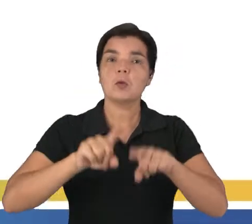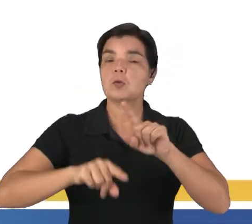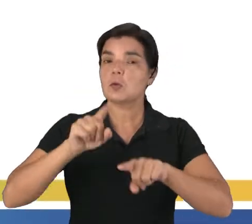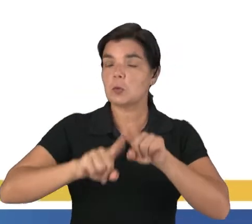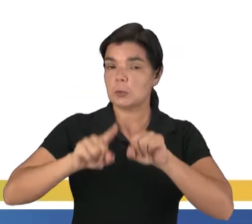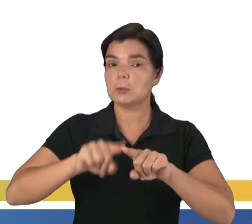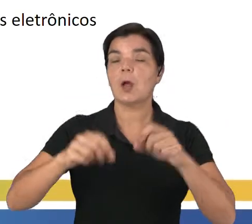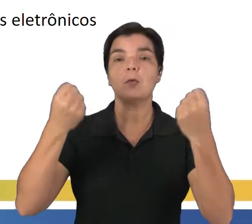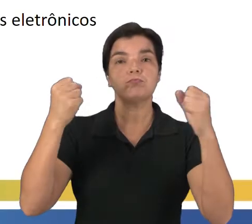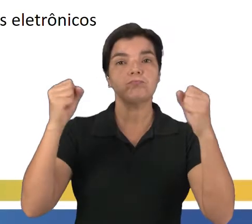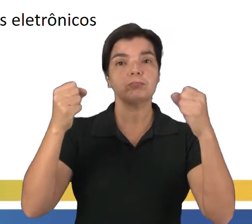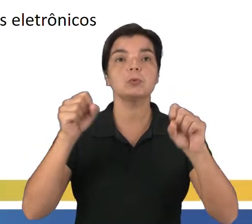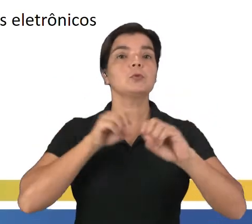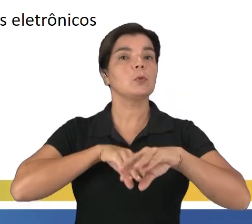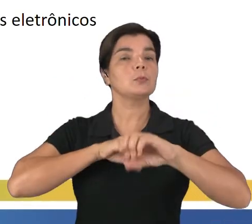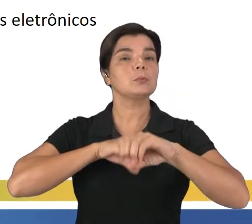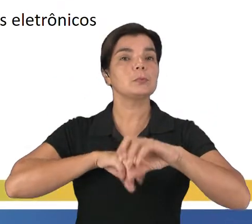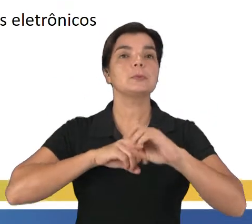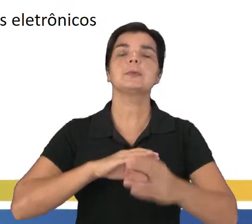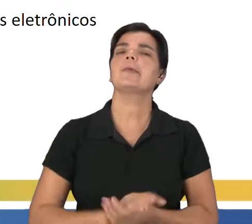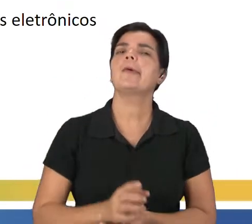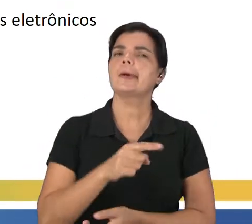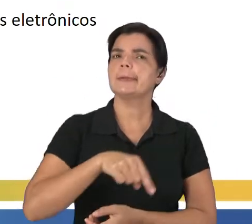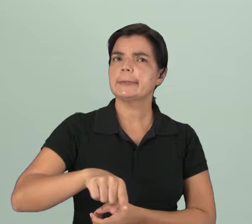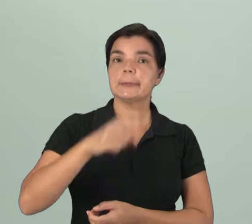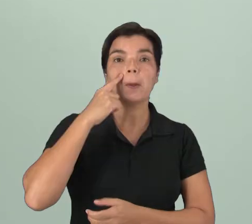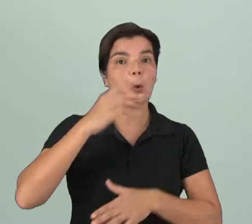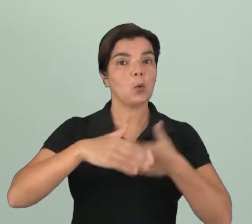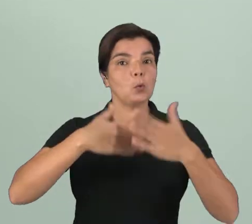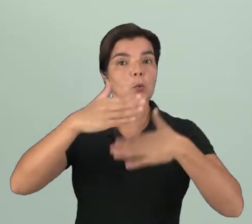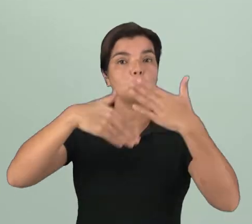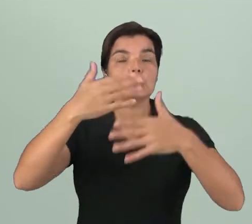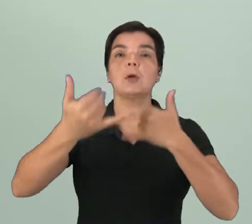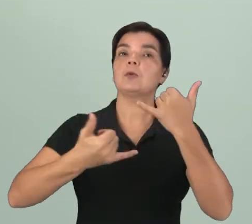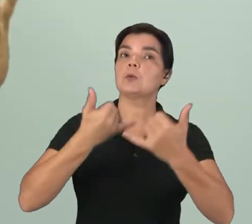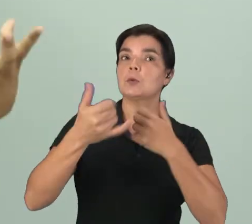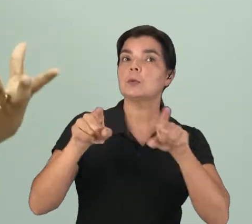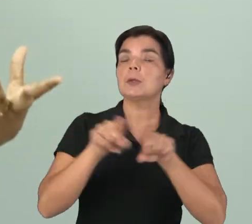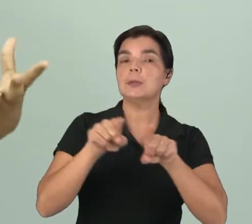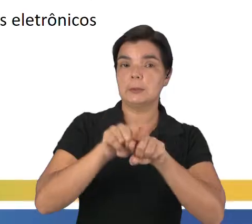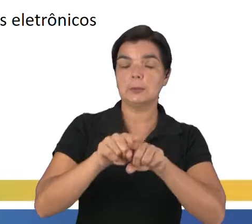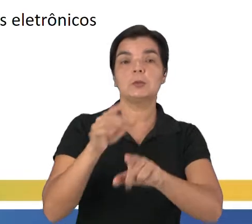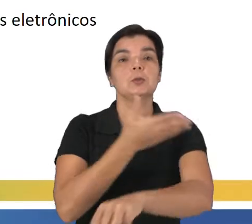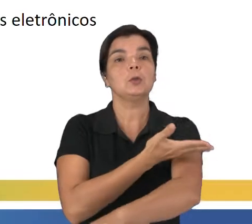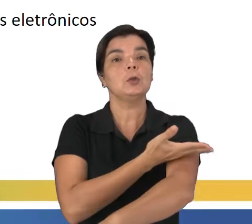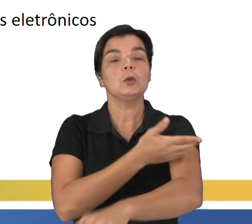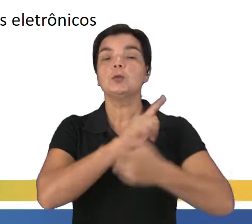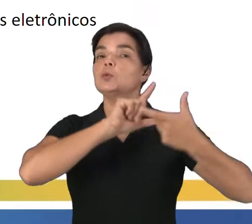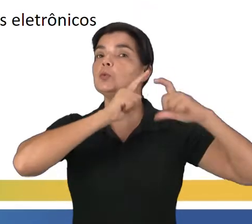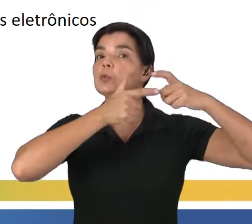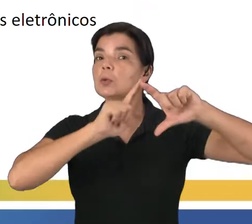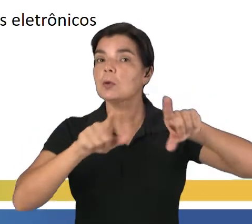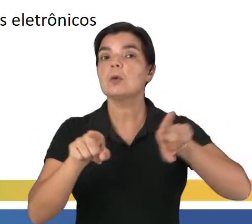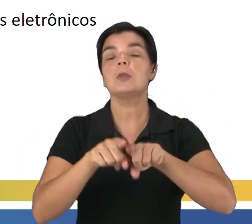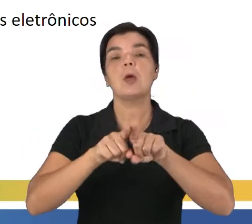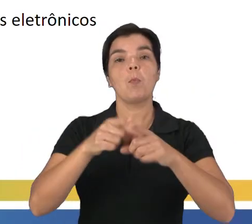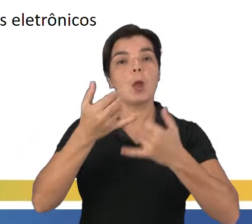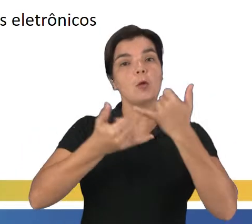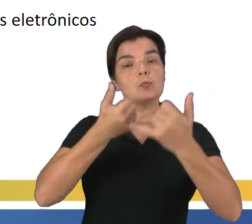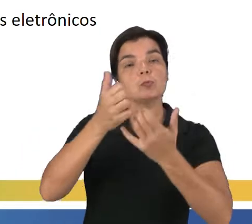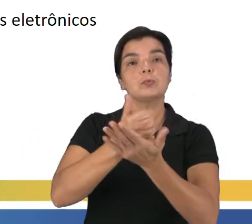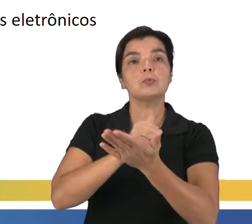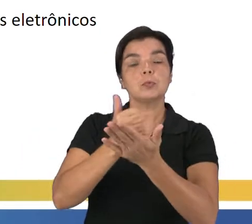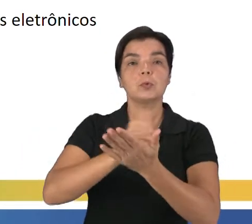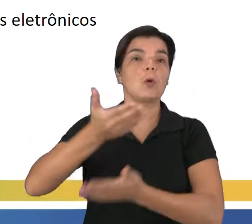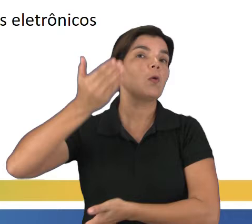ferramentas de serviço da educação. Aí a gente tem a evolução dos jogos, né? Os jogos tradicionais e os jogos eletrônicos, né? Os